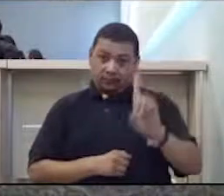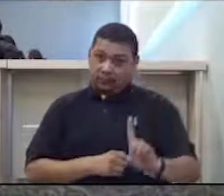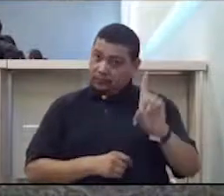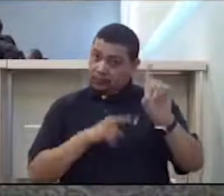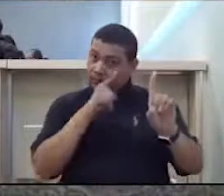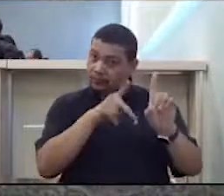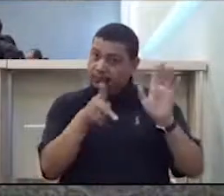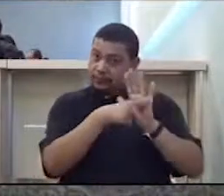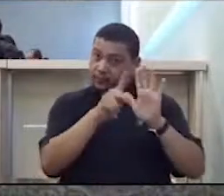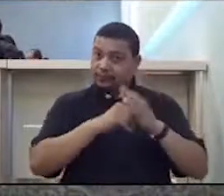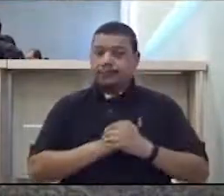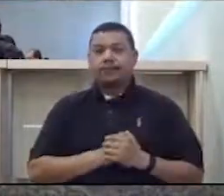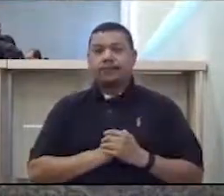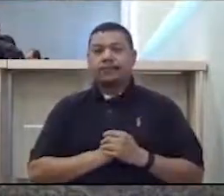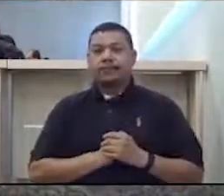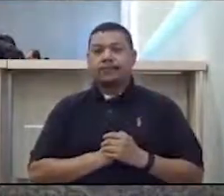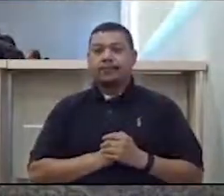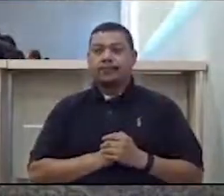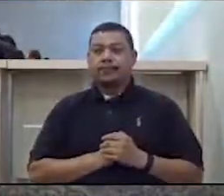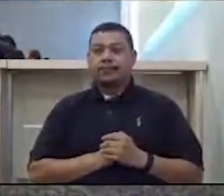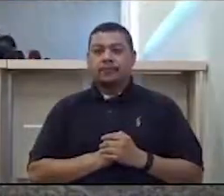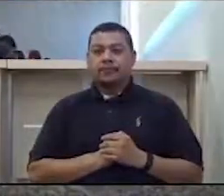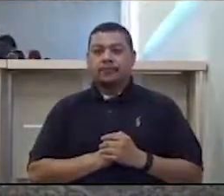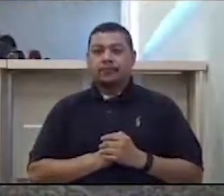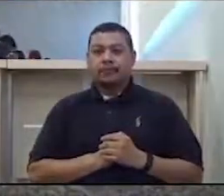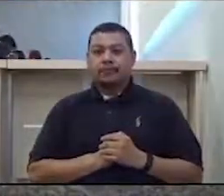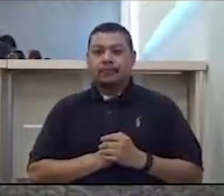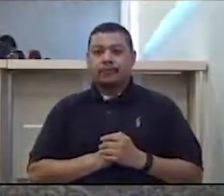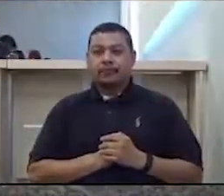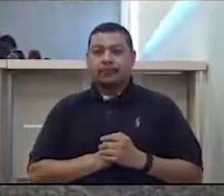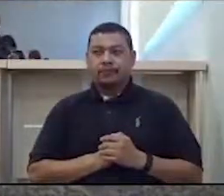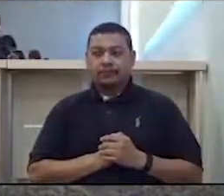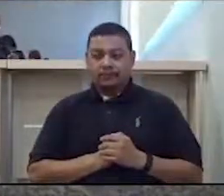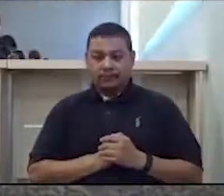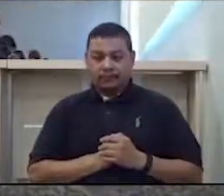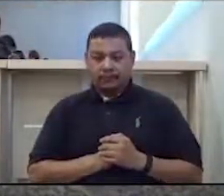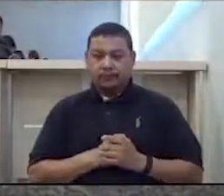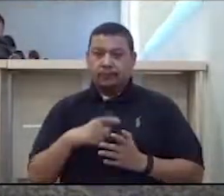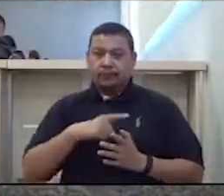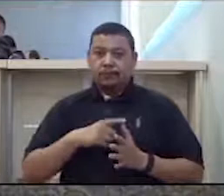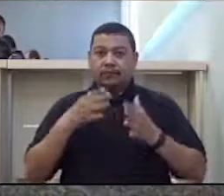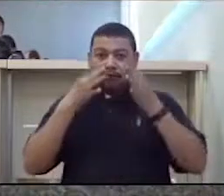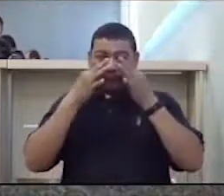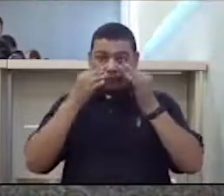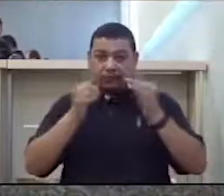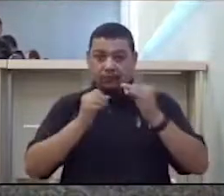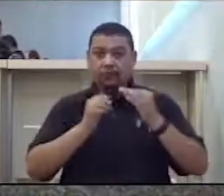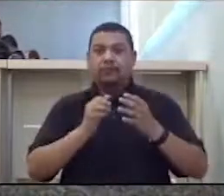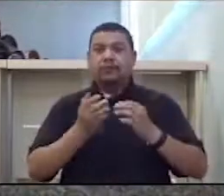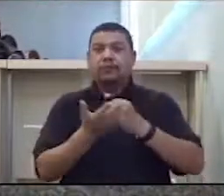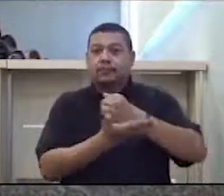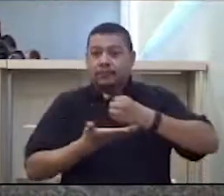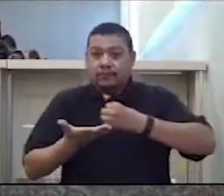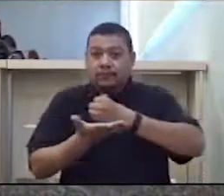falar da diretora e do agora, né, que está adjunto dela, que é o Alex, que era da atenção básica do município, que voltou ao Euro,